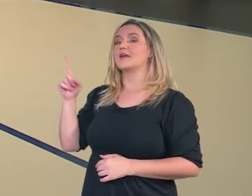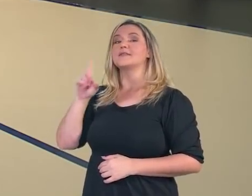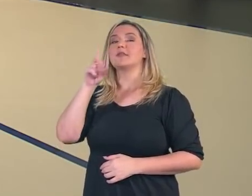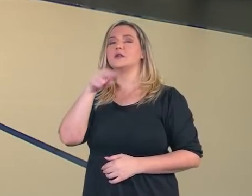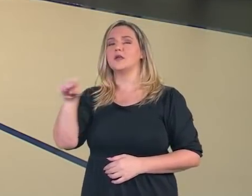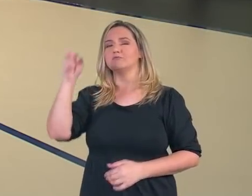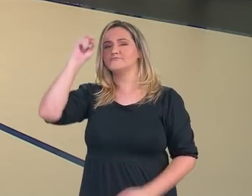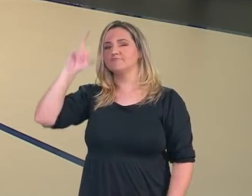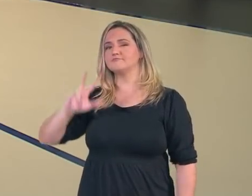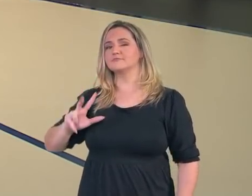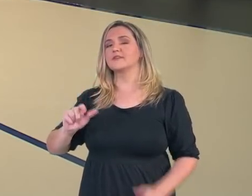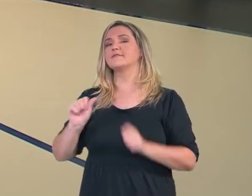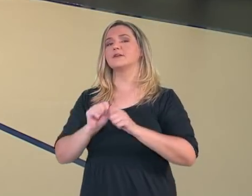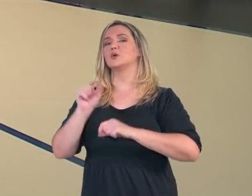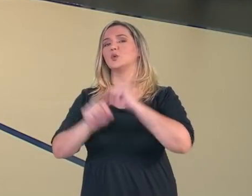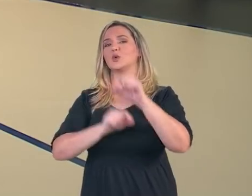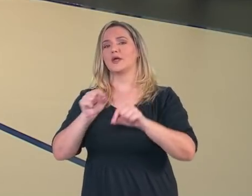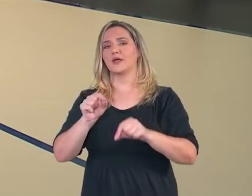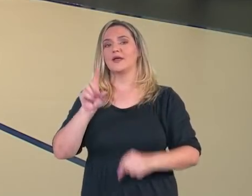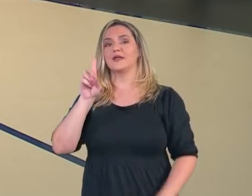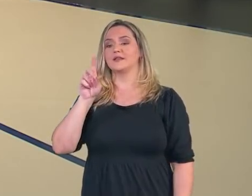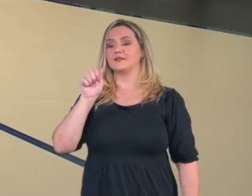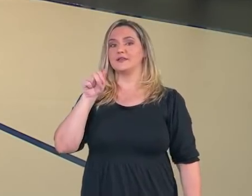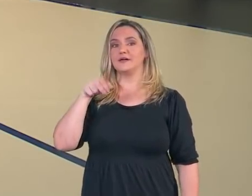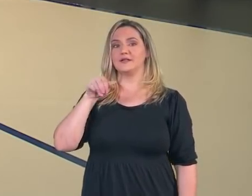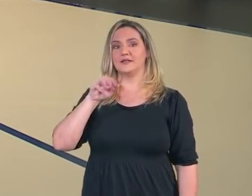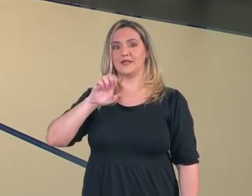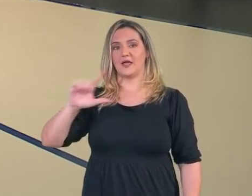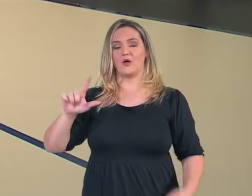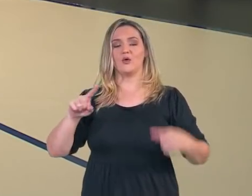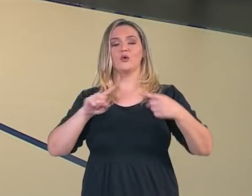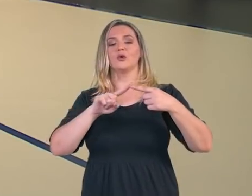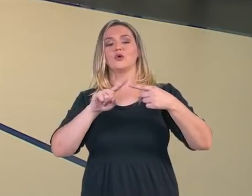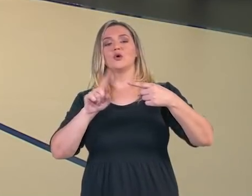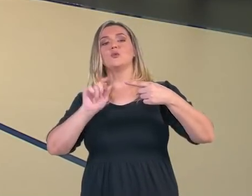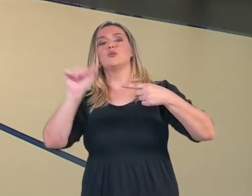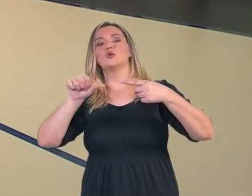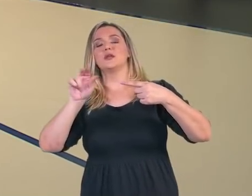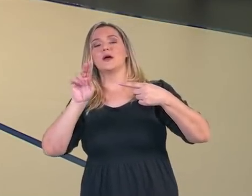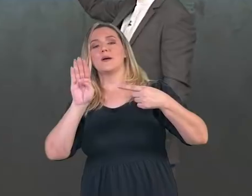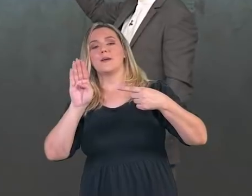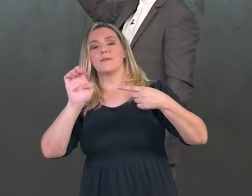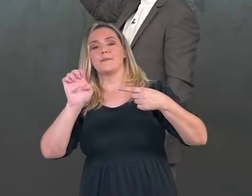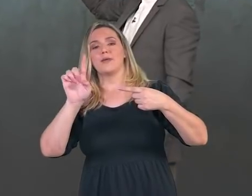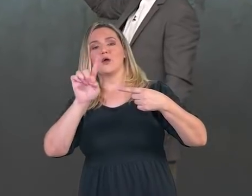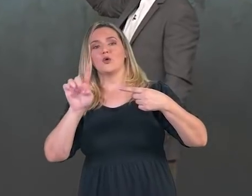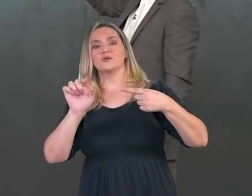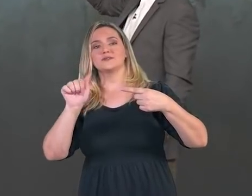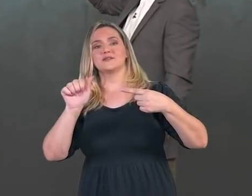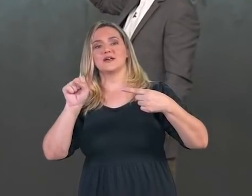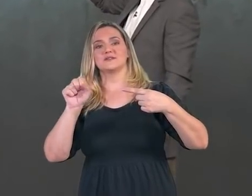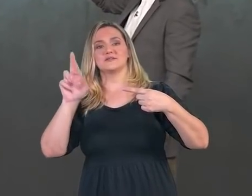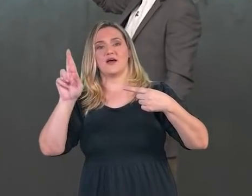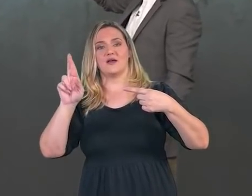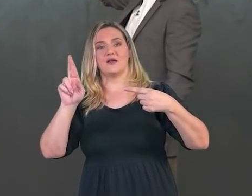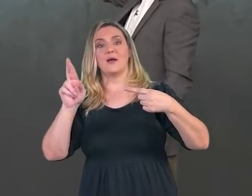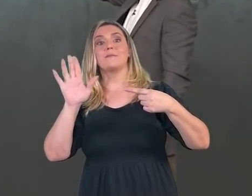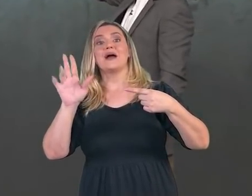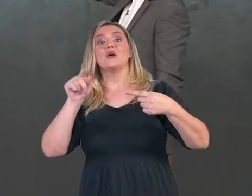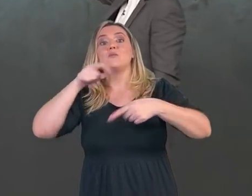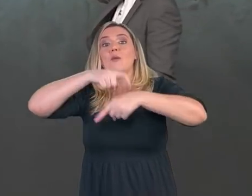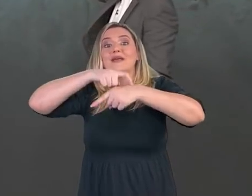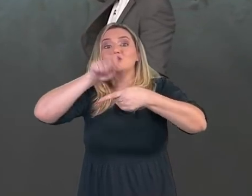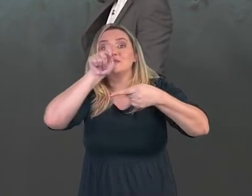estratégia de Daniel. Daniel deveria se chamar Belshazar. Mas, em lugar disso, ele prefere se chamar